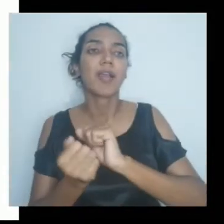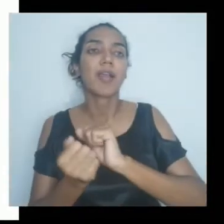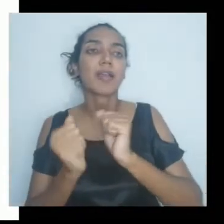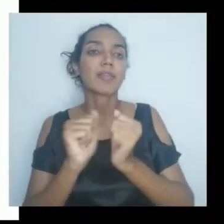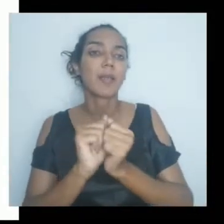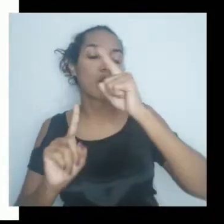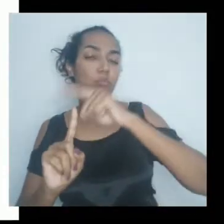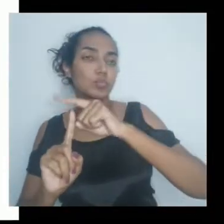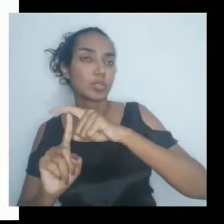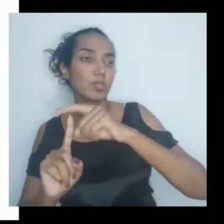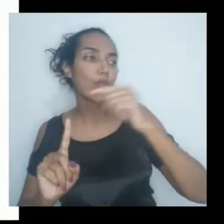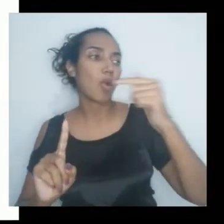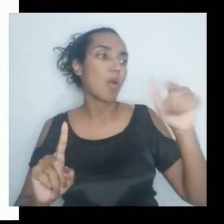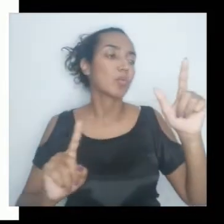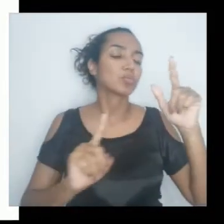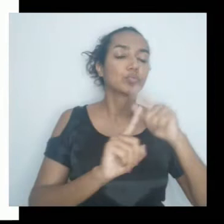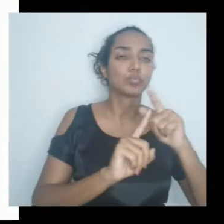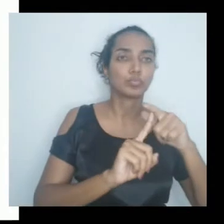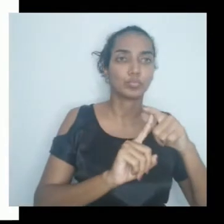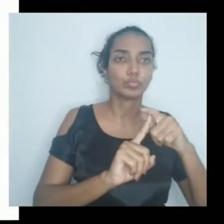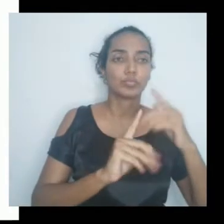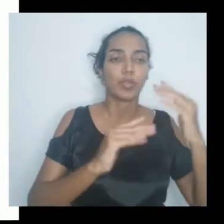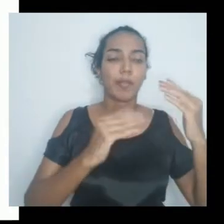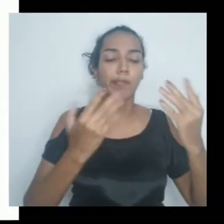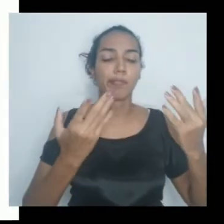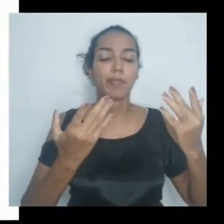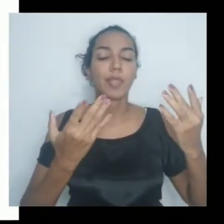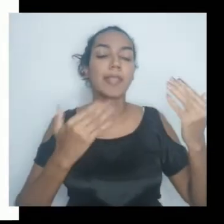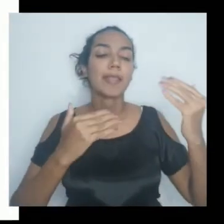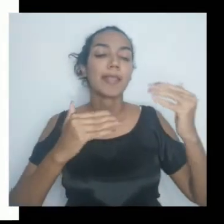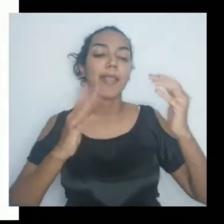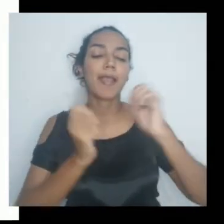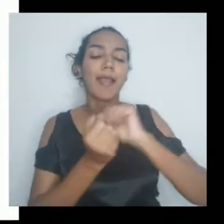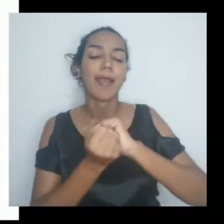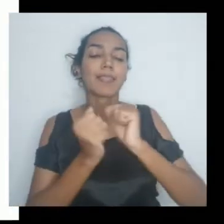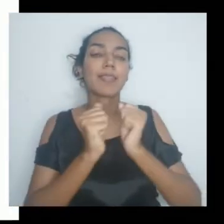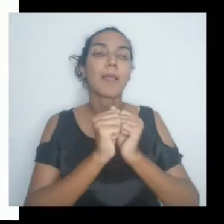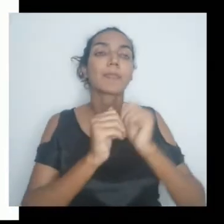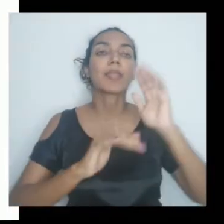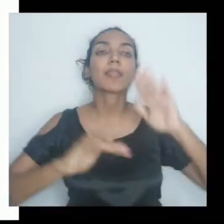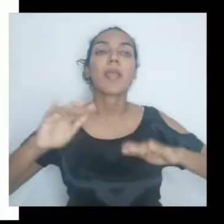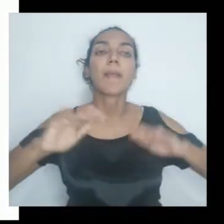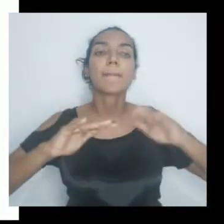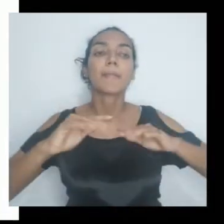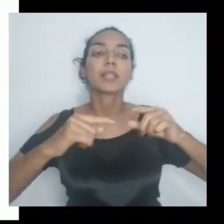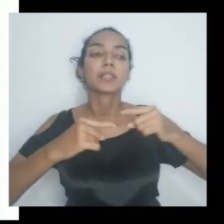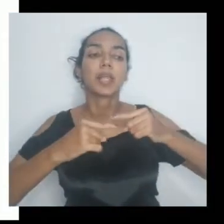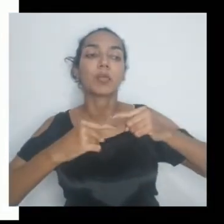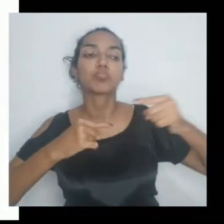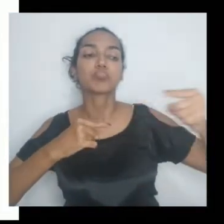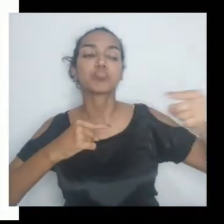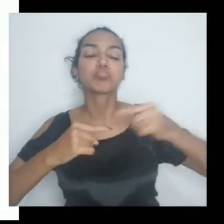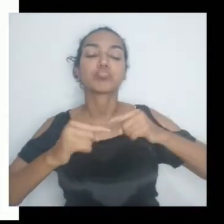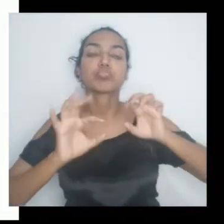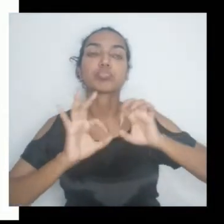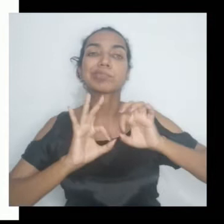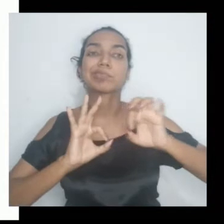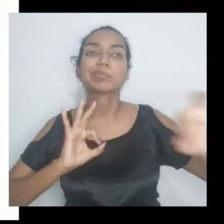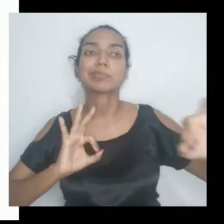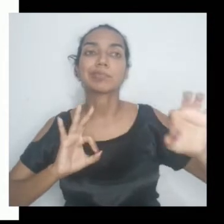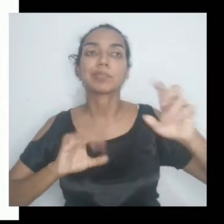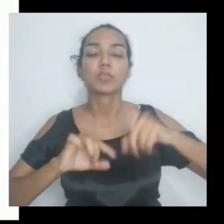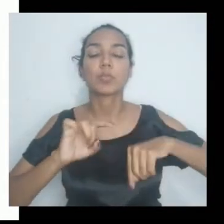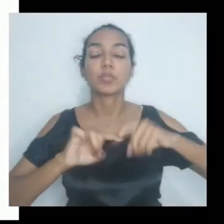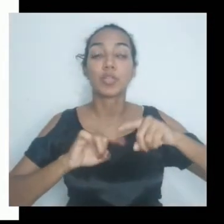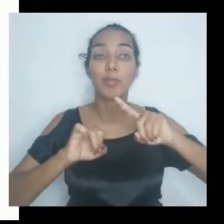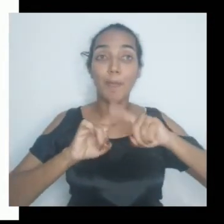adaptam de acordo com a instância daquele determinado objeto, mas não transforma absolutamente nada. Então, muito